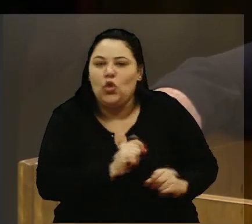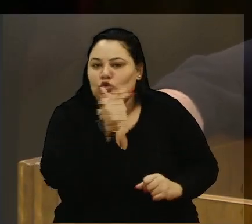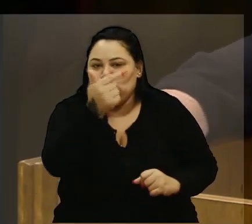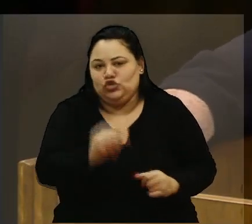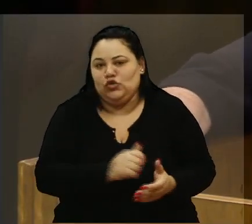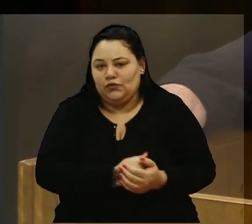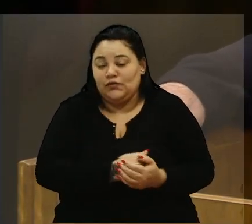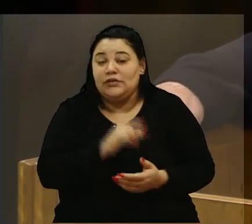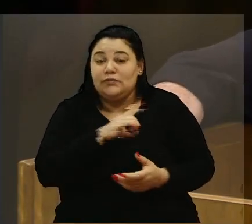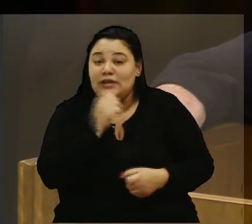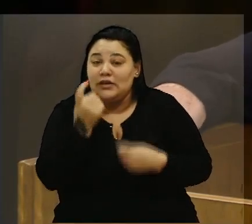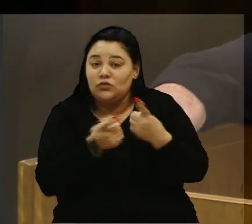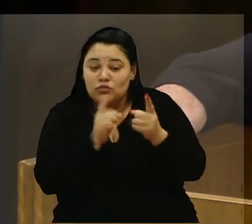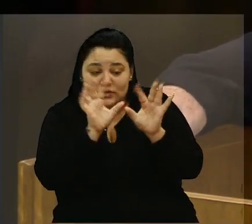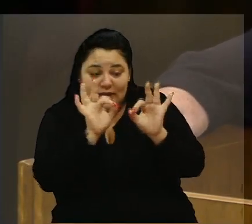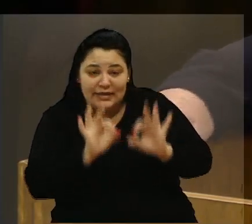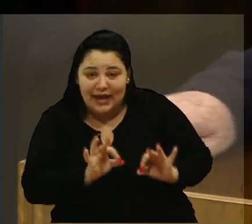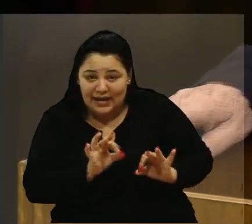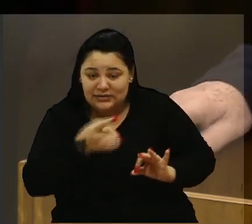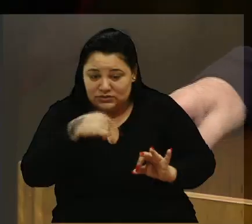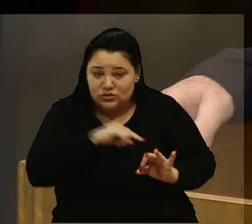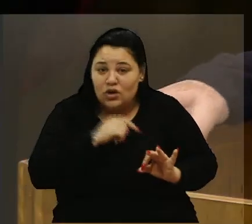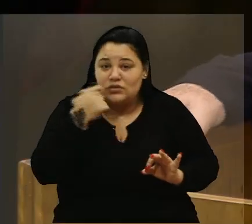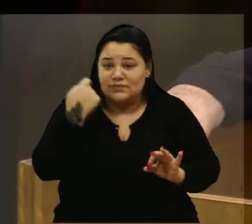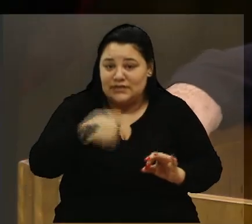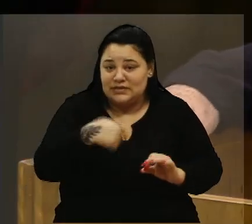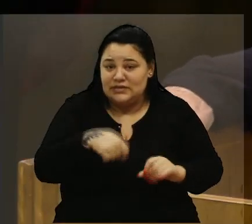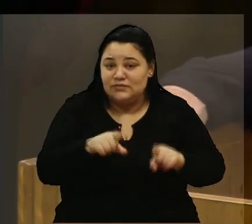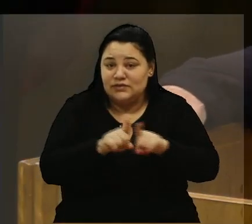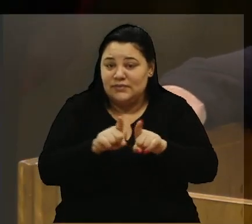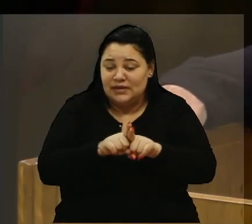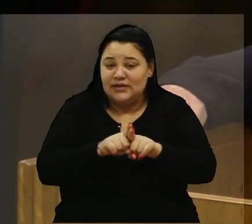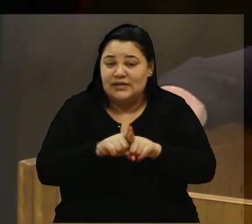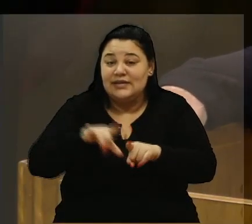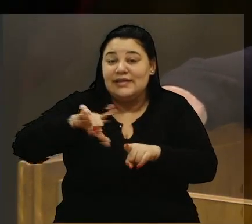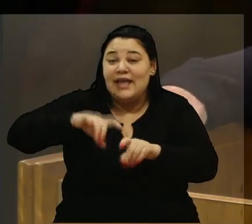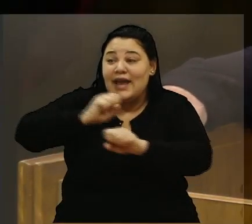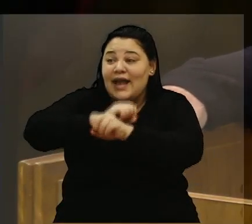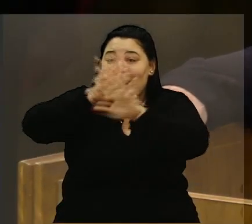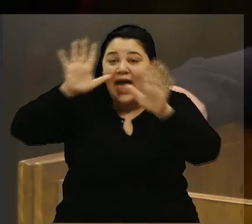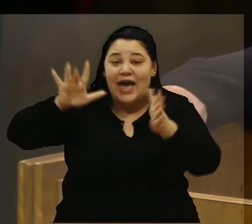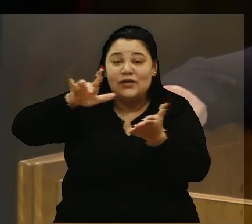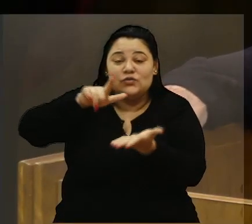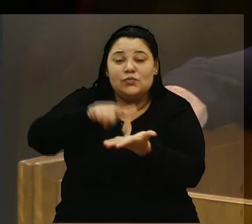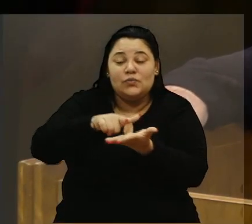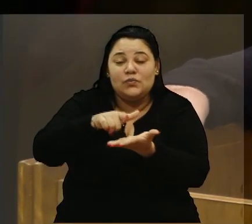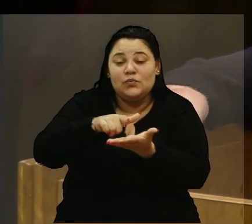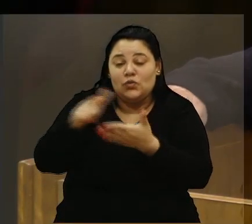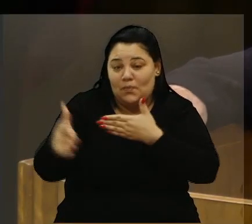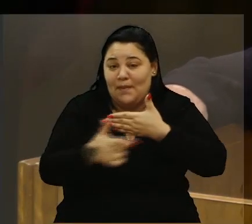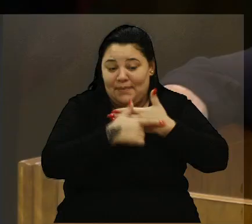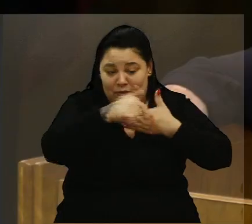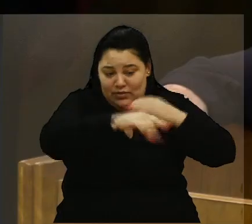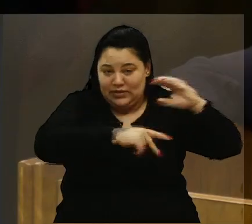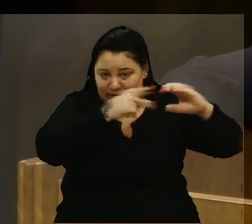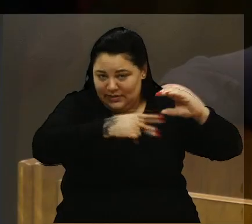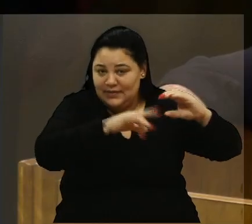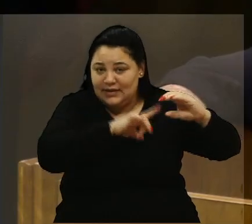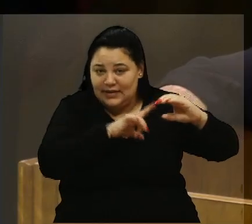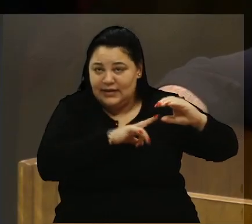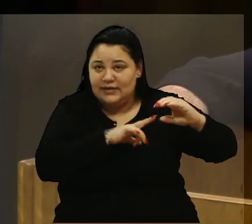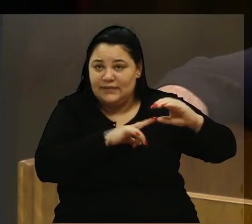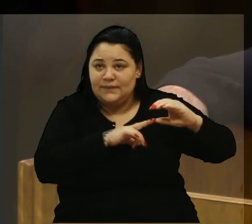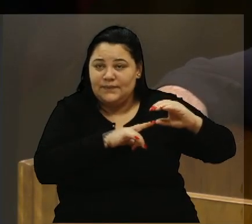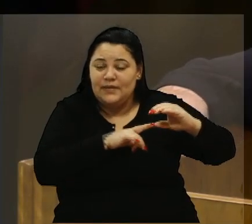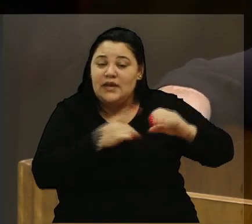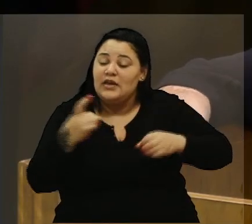Então, são coisas que a gente tem que ter claro do papel que essa casa desenvolve, né? E volto para o